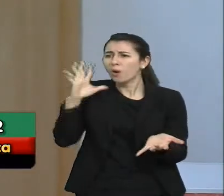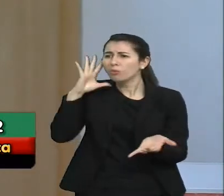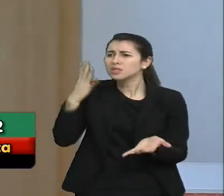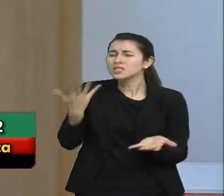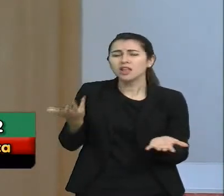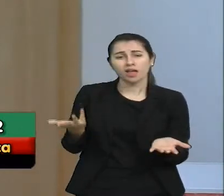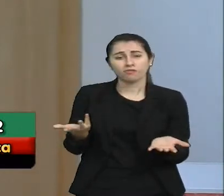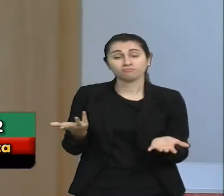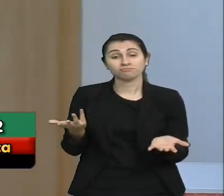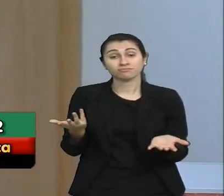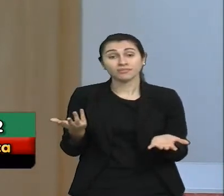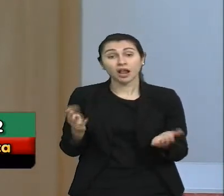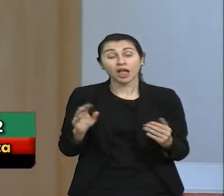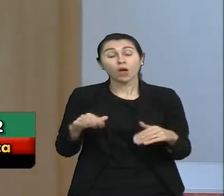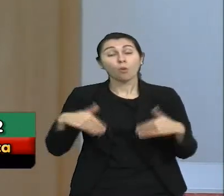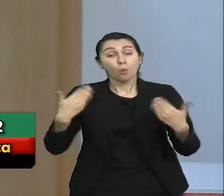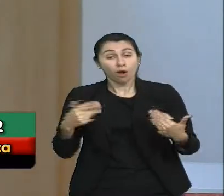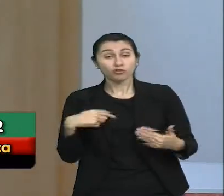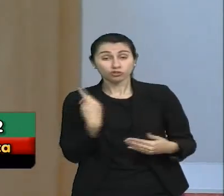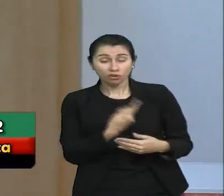a gente fala de religião de